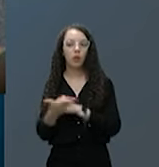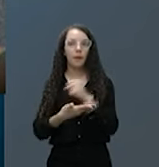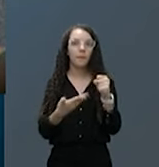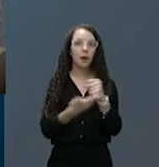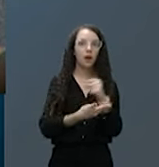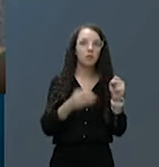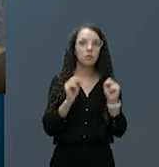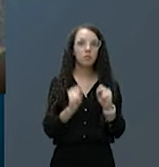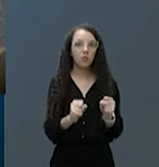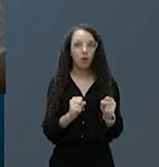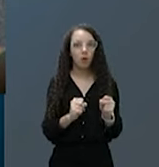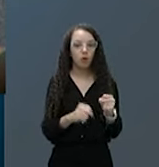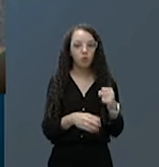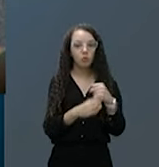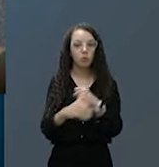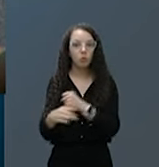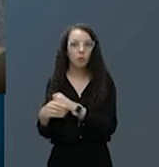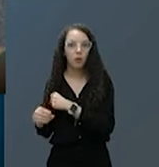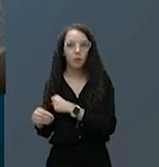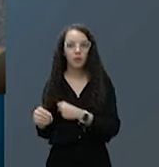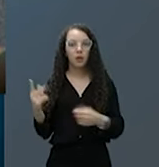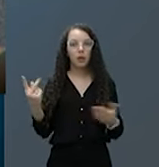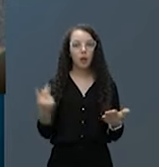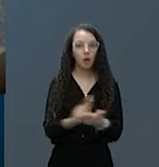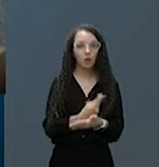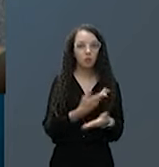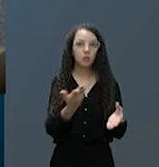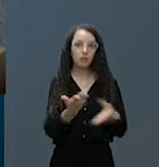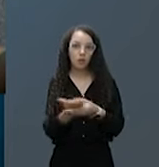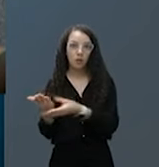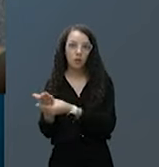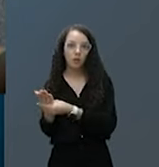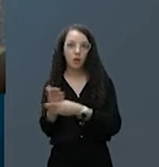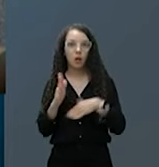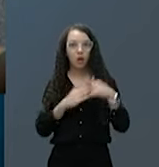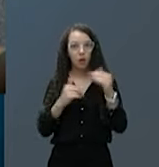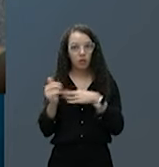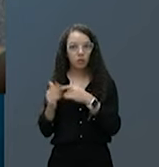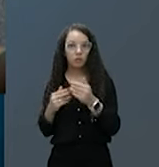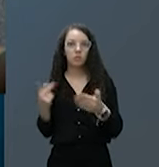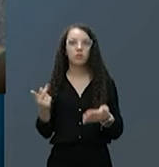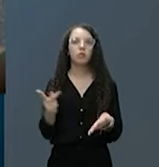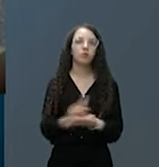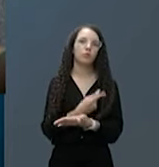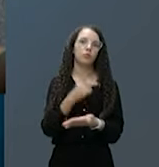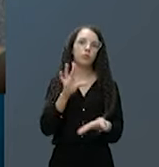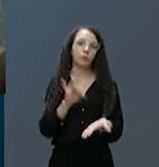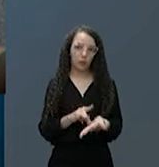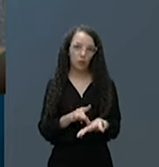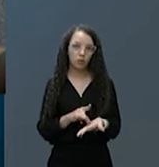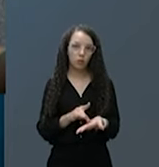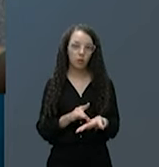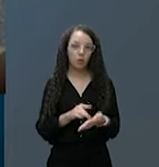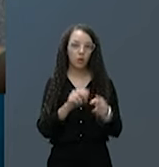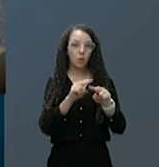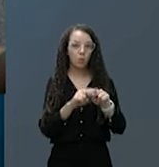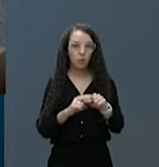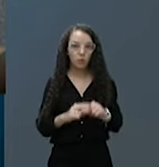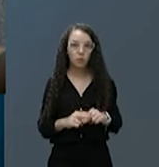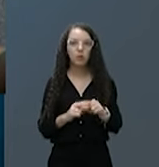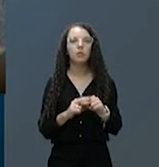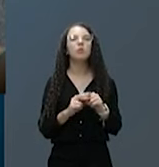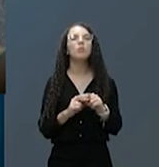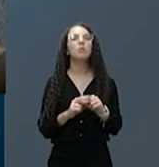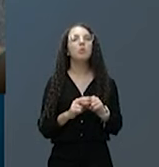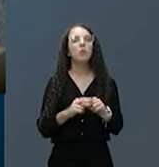aplicadas a casos concretos, ou até mesmo superadas por mudanças supervenientes, de fato ou de direito. Assim, as